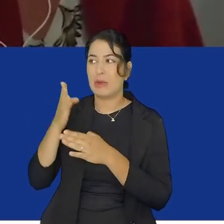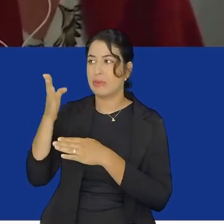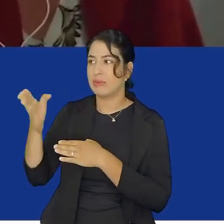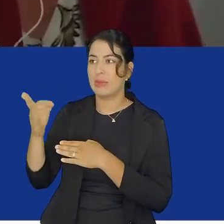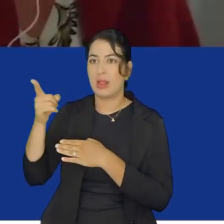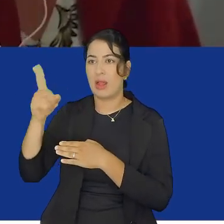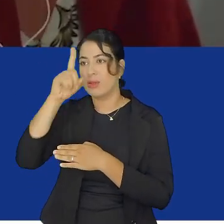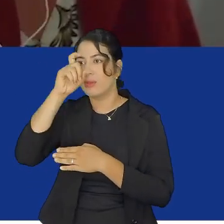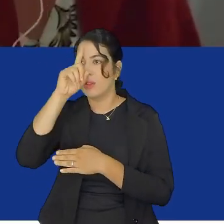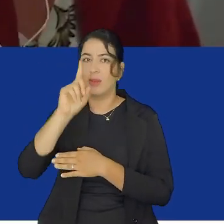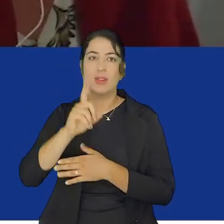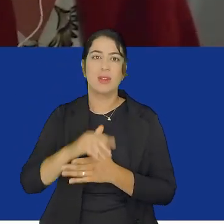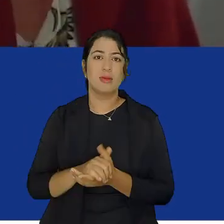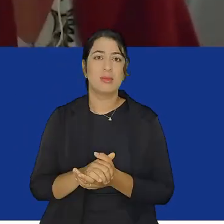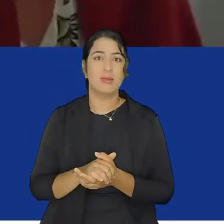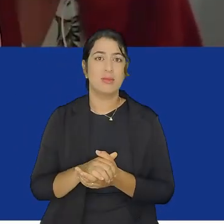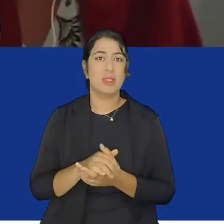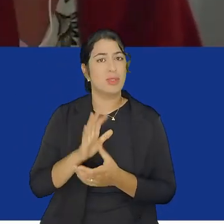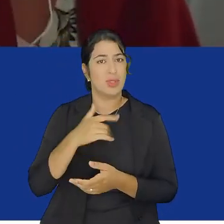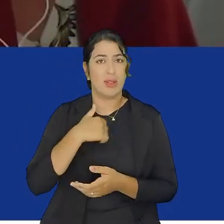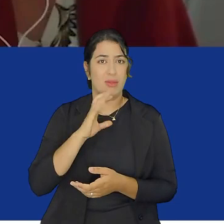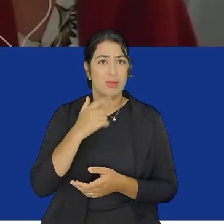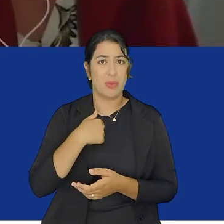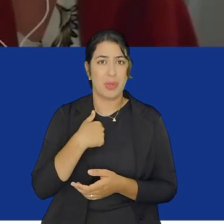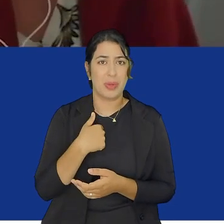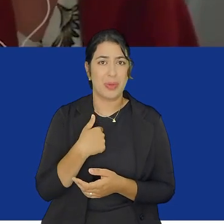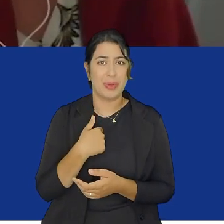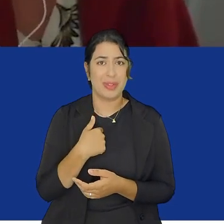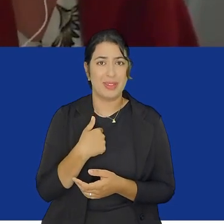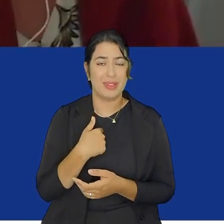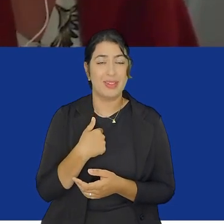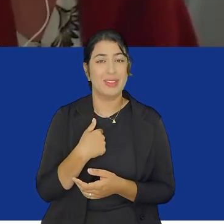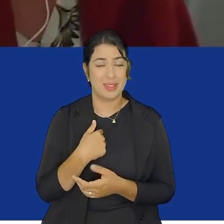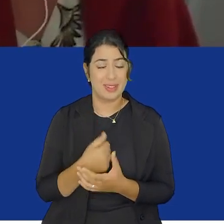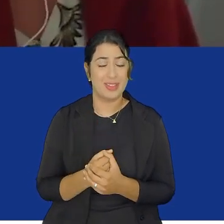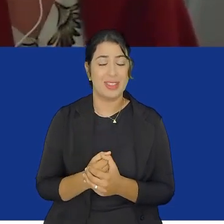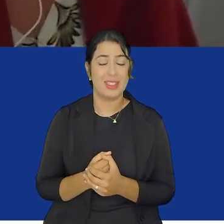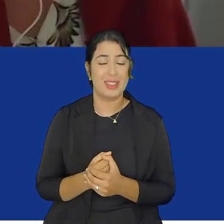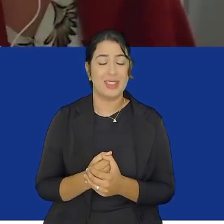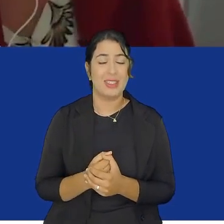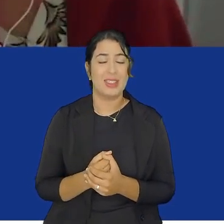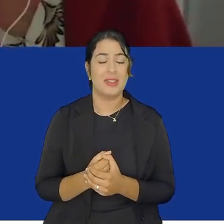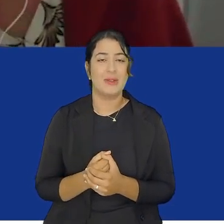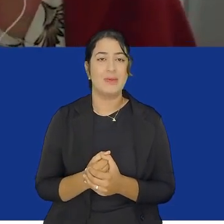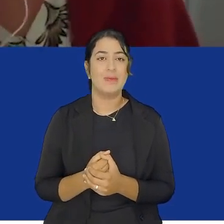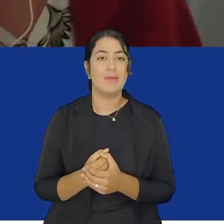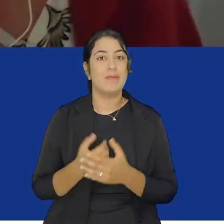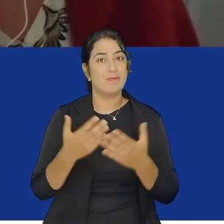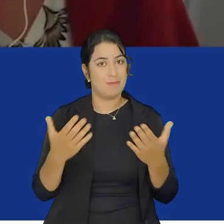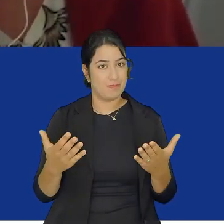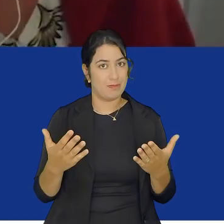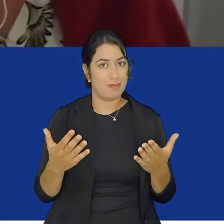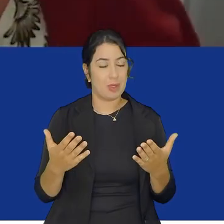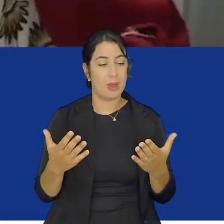já aconteceu comigo muitas vezes. Então, assim, é muito diferente este lugar. E, assim,